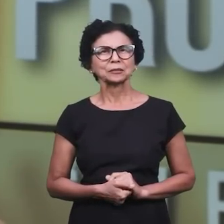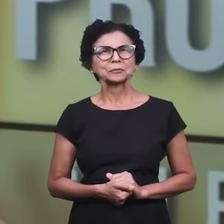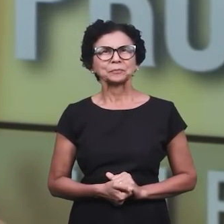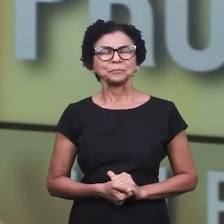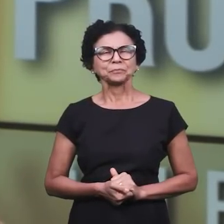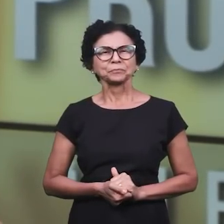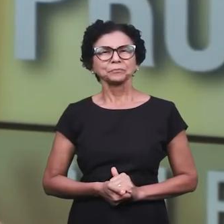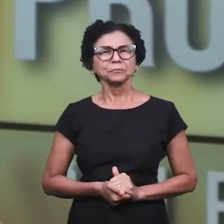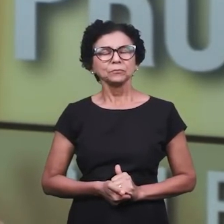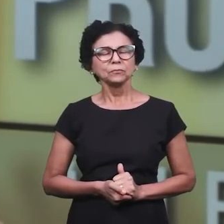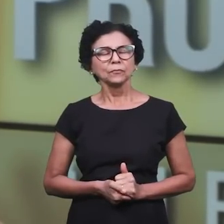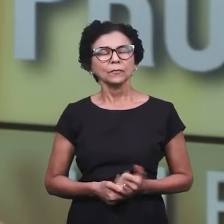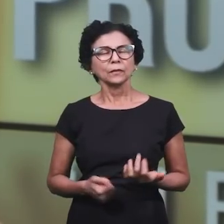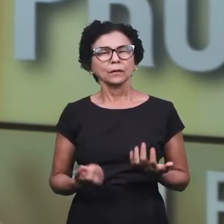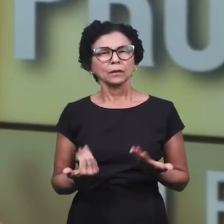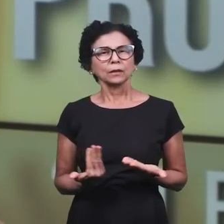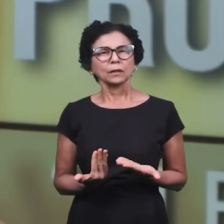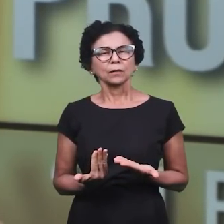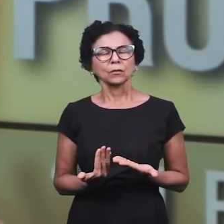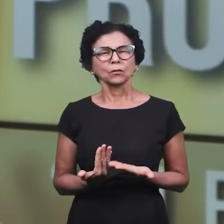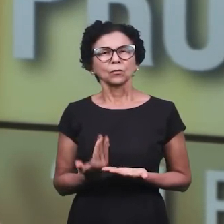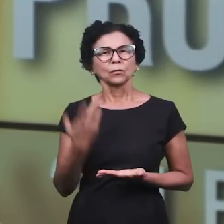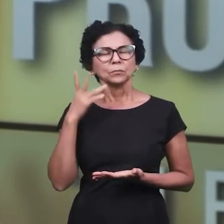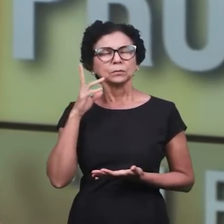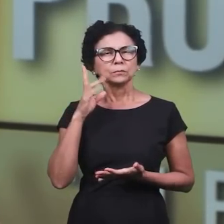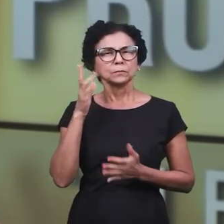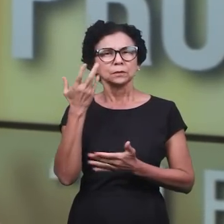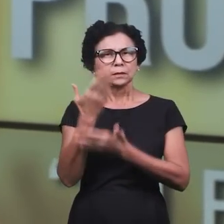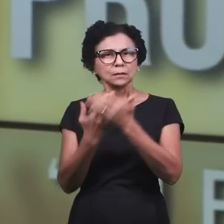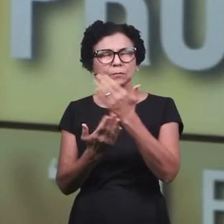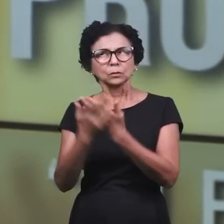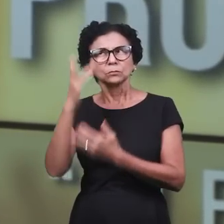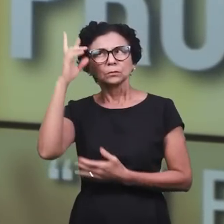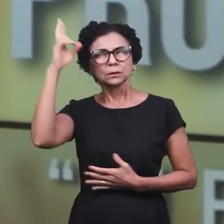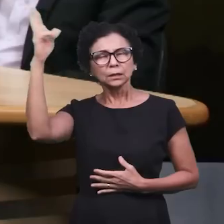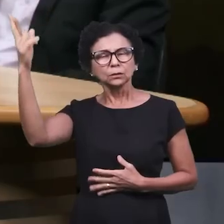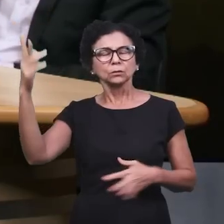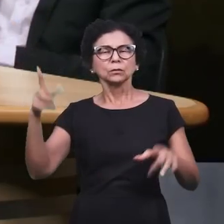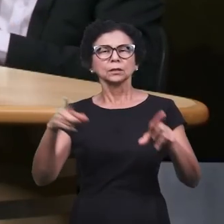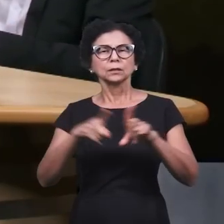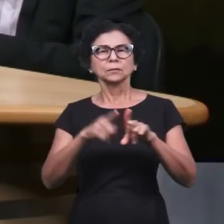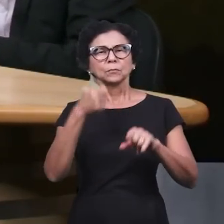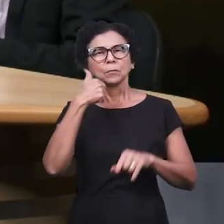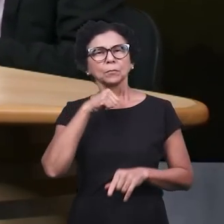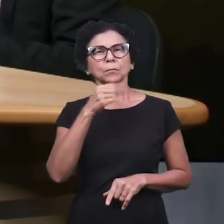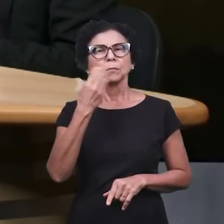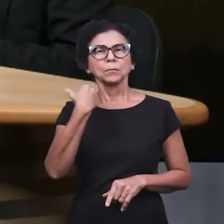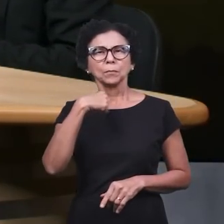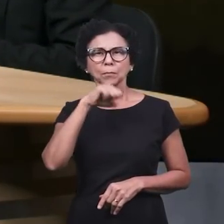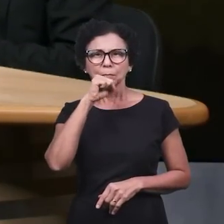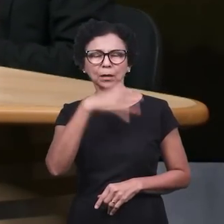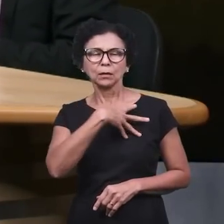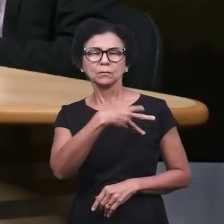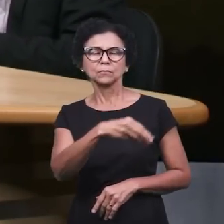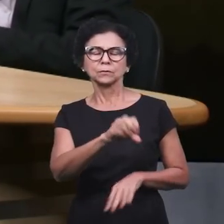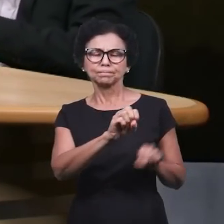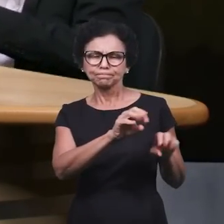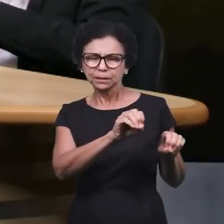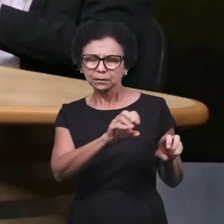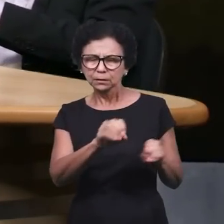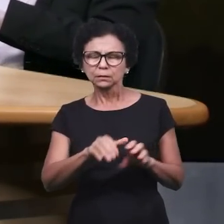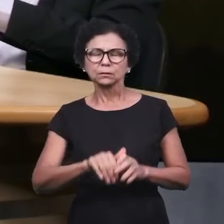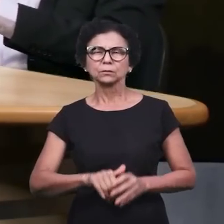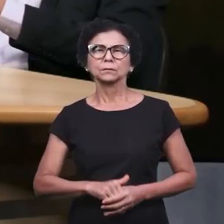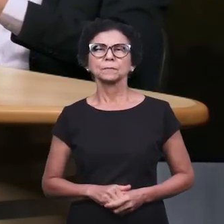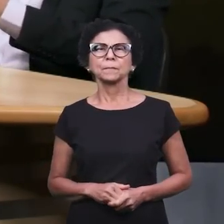para a vida de cada servo e de cada serva também. E Guilherme, Rodolfo, acho que quando você fala